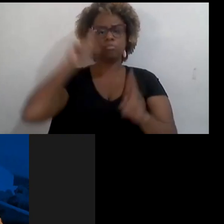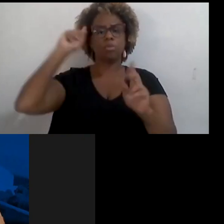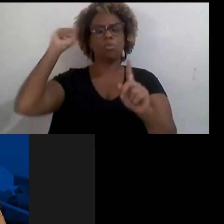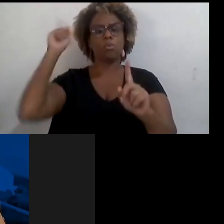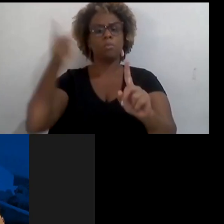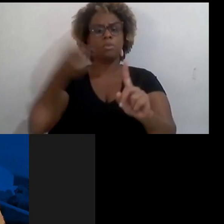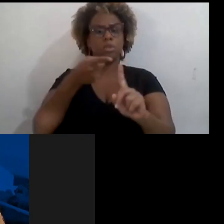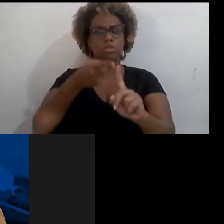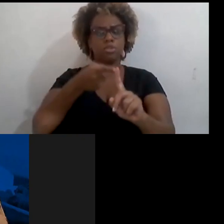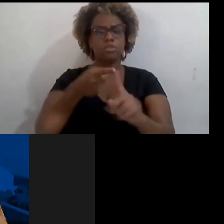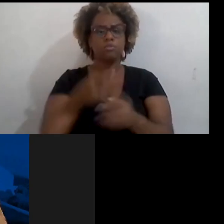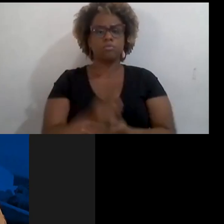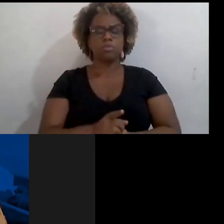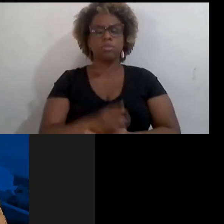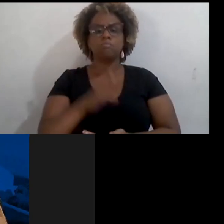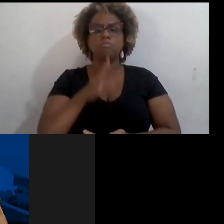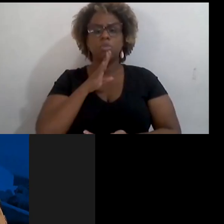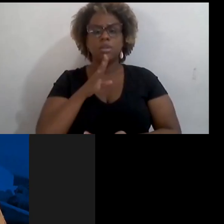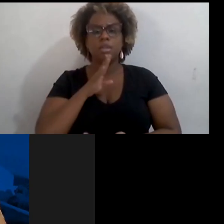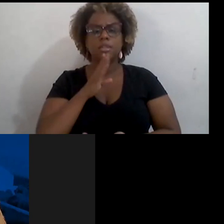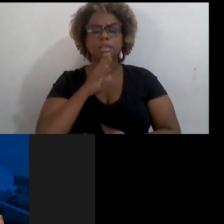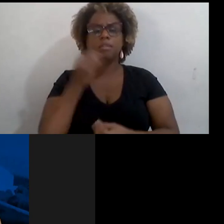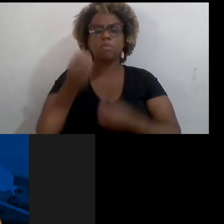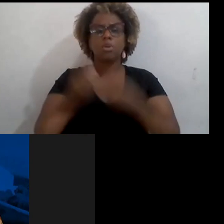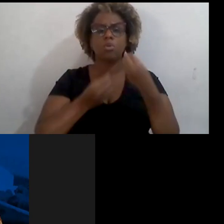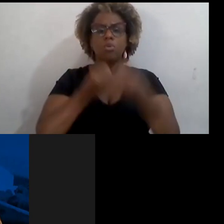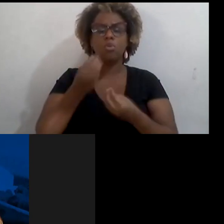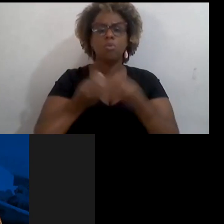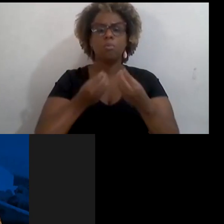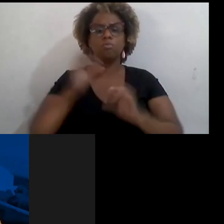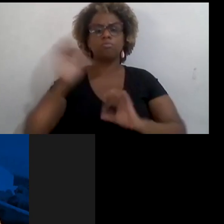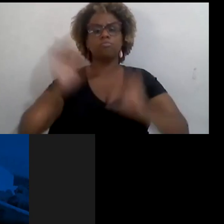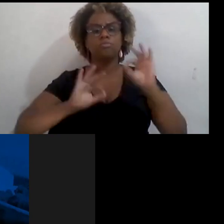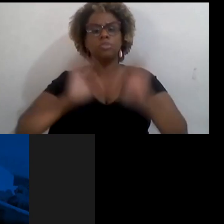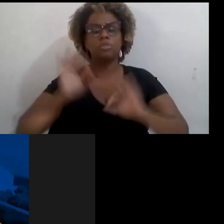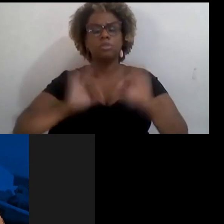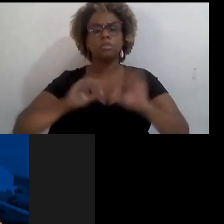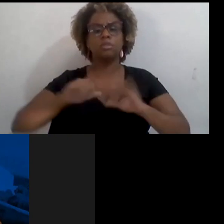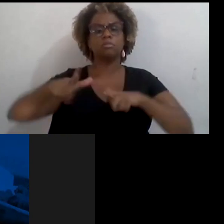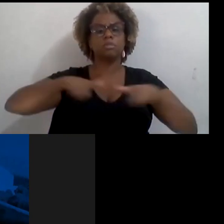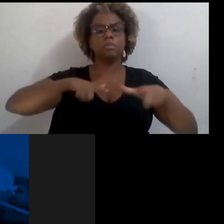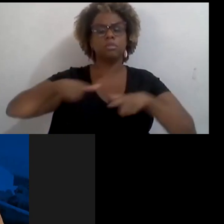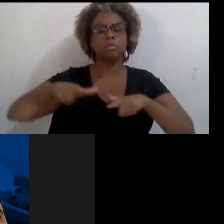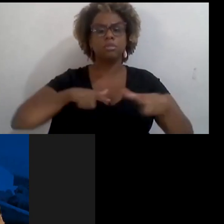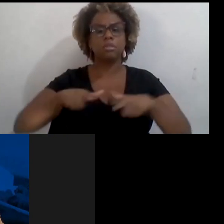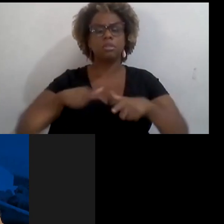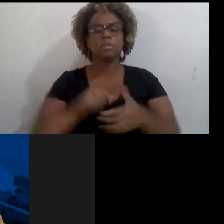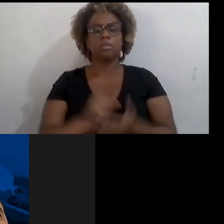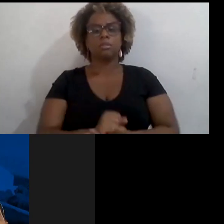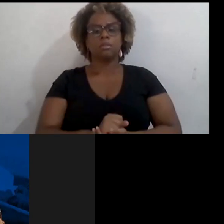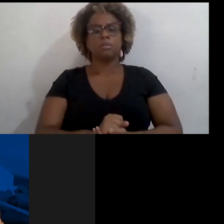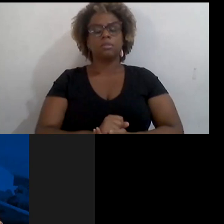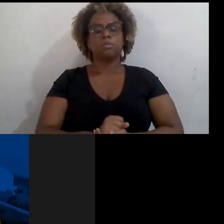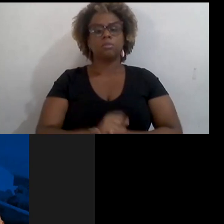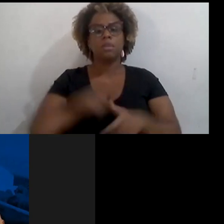como estão as dinâmicas da Secretaria em relação ao funcionamento das atividades da cultura, especialmente, no caso aqui,